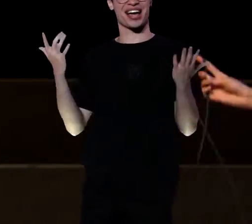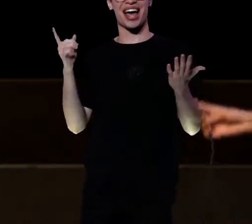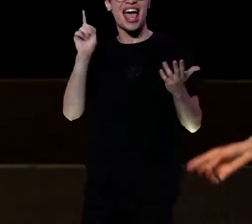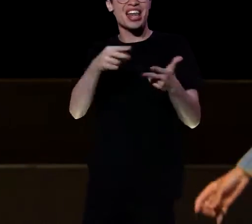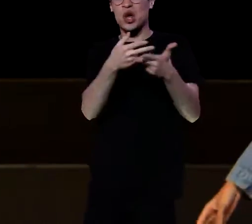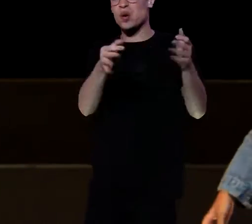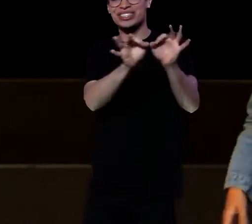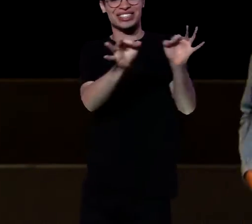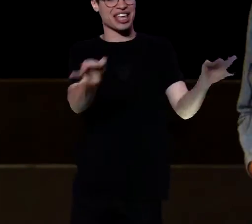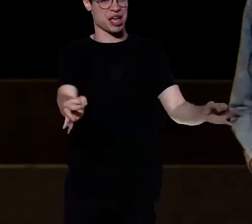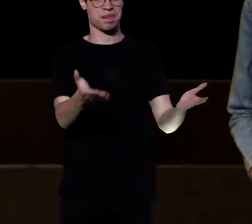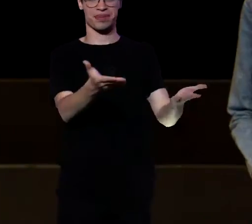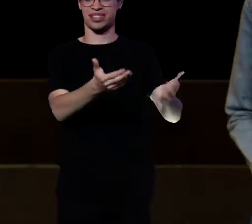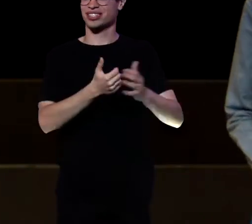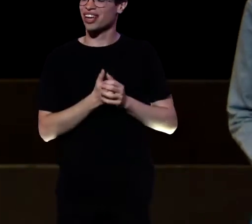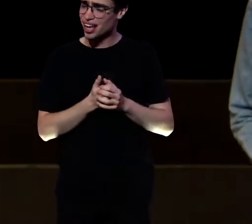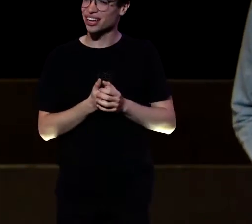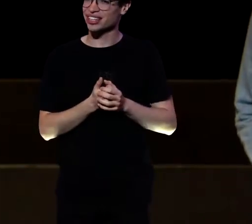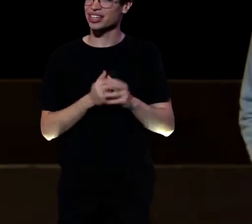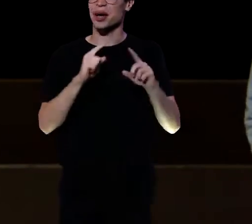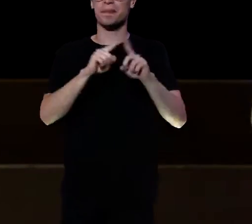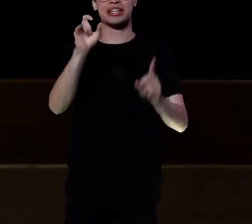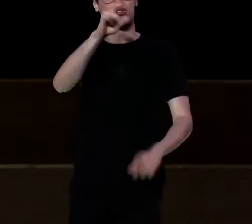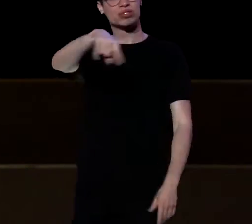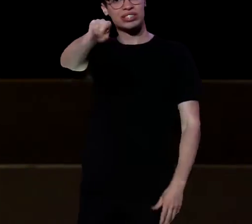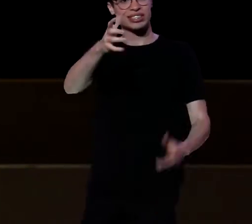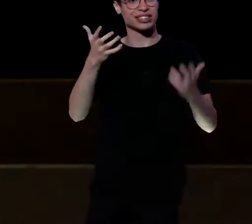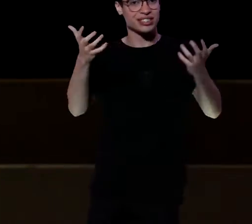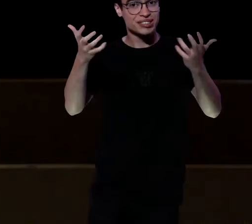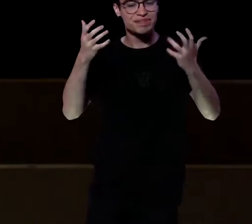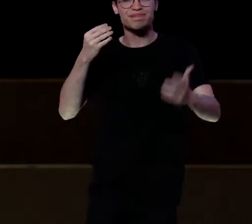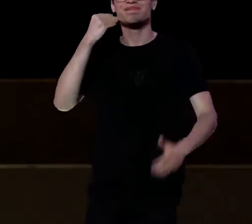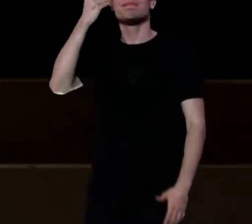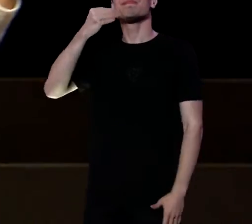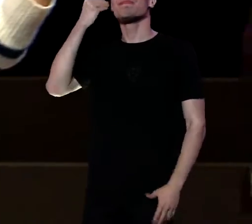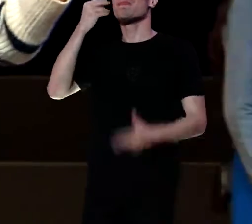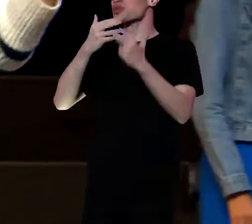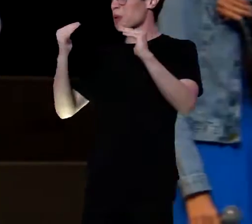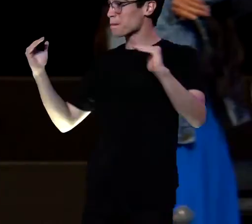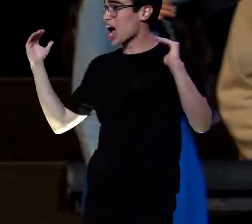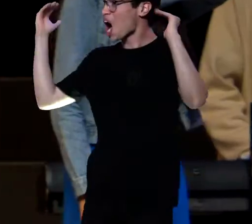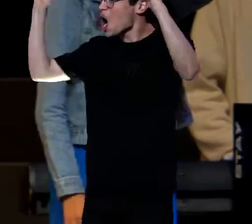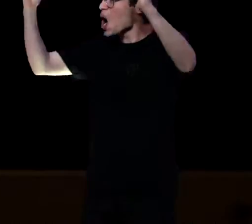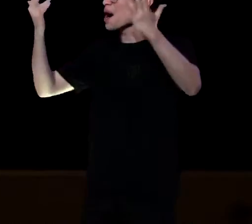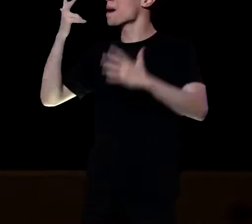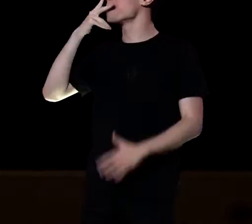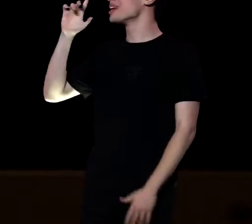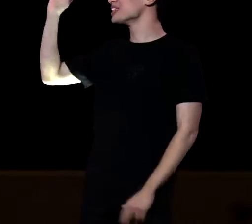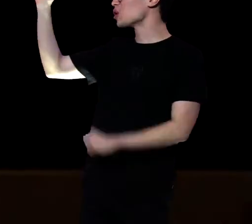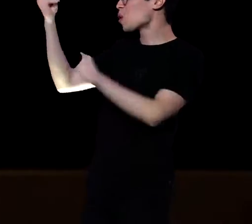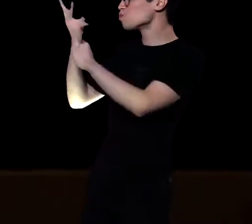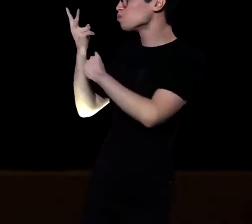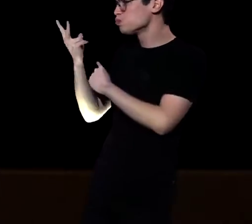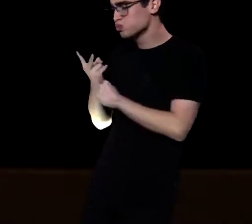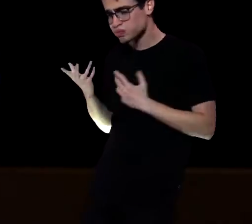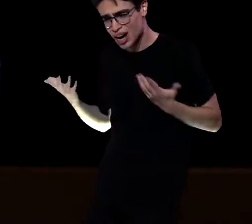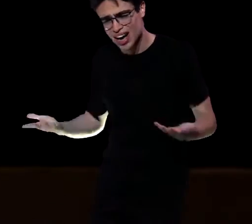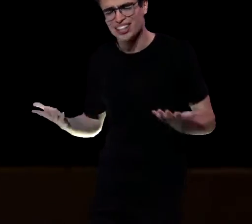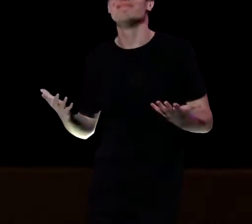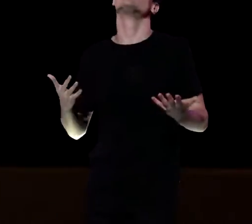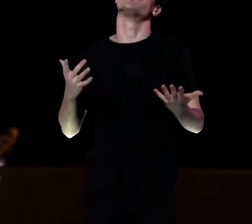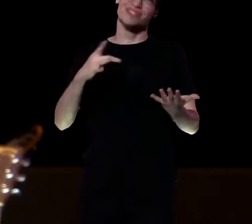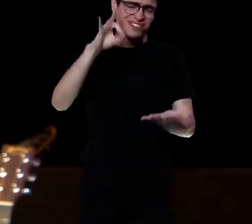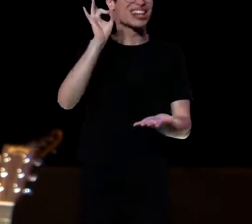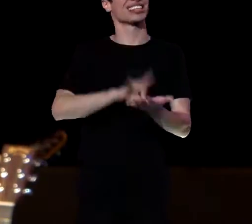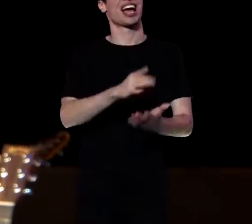falei. Só que para você ver coisas maiores assim, você sentir o cuidado de Deus na sua vida, você precisa